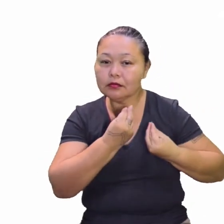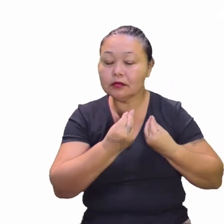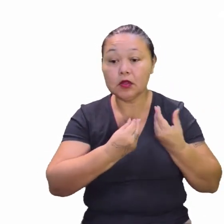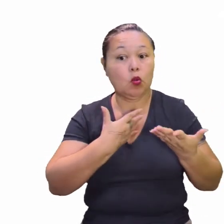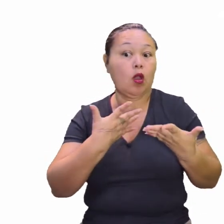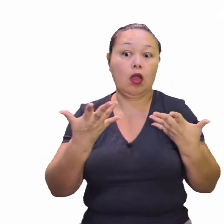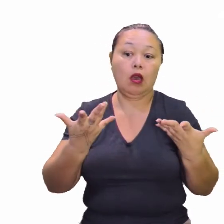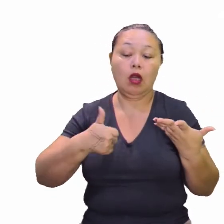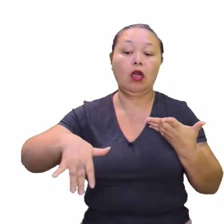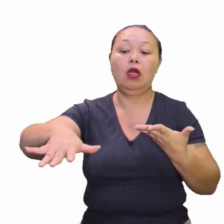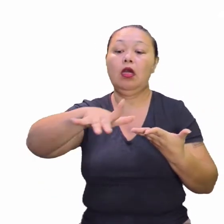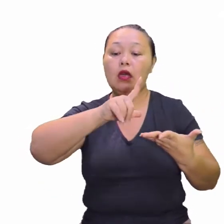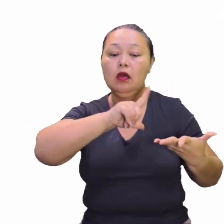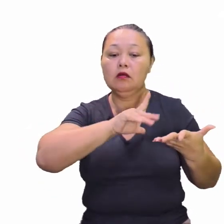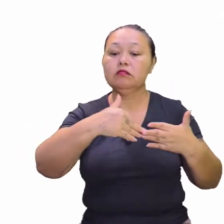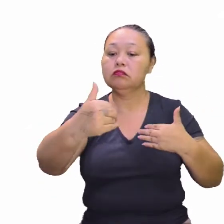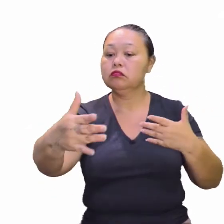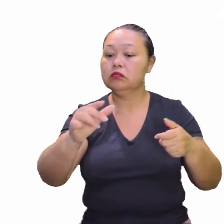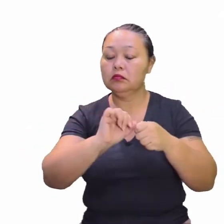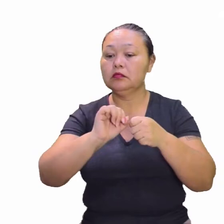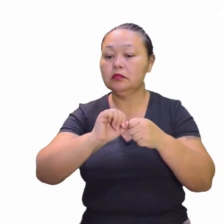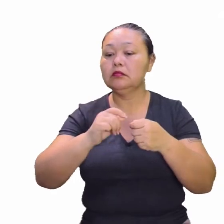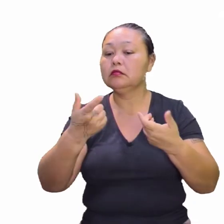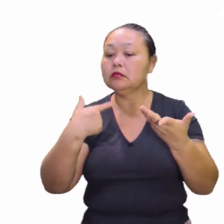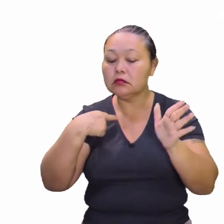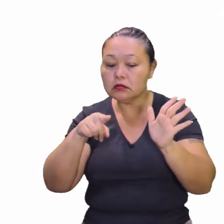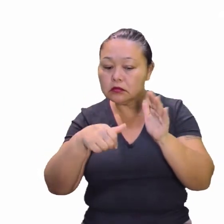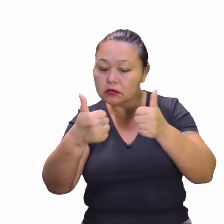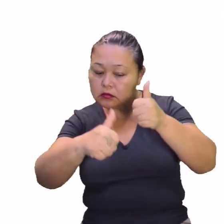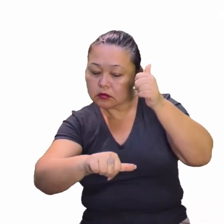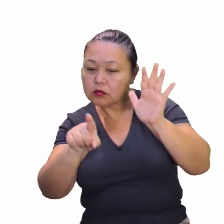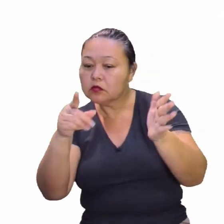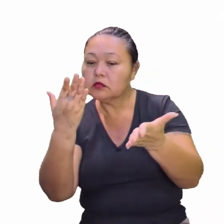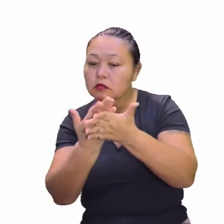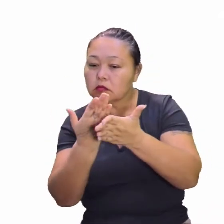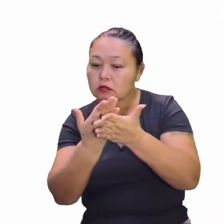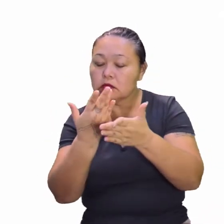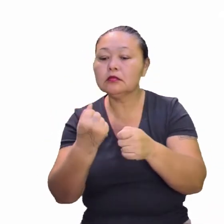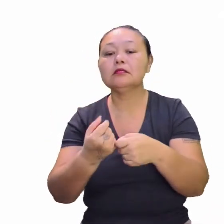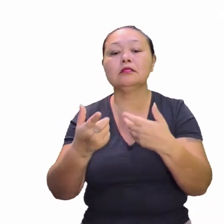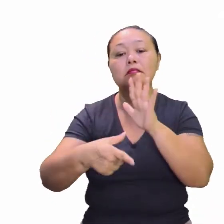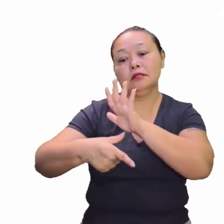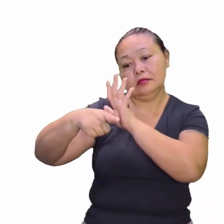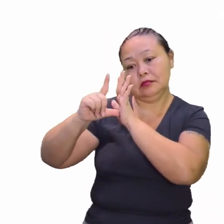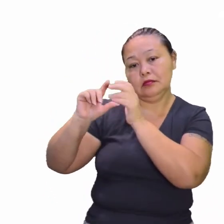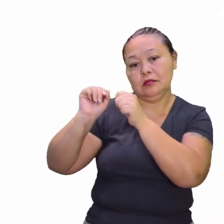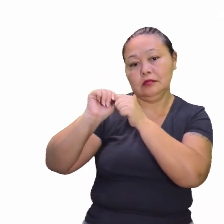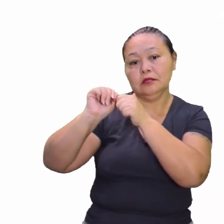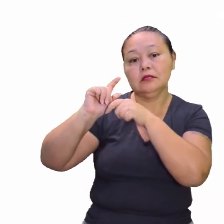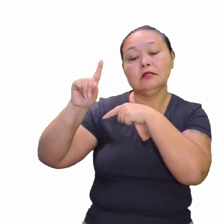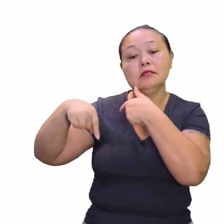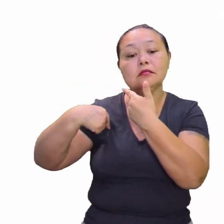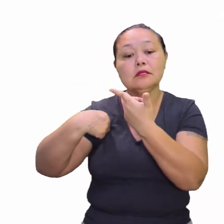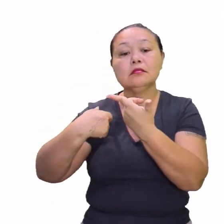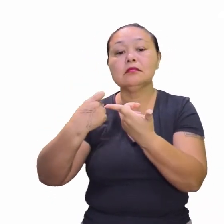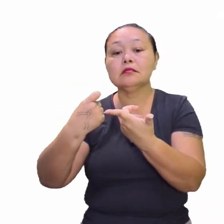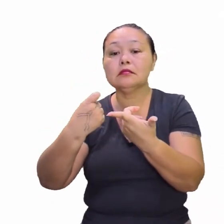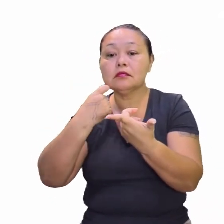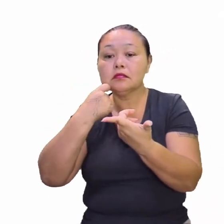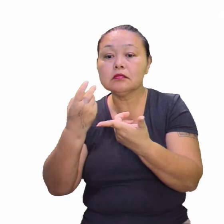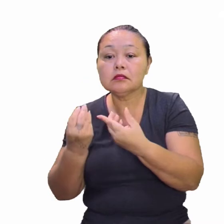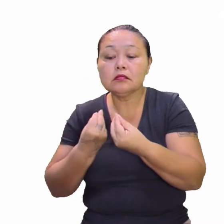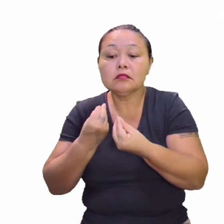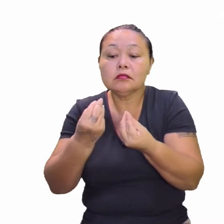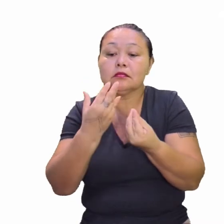né, qualquer área que vai produzir o peixe precisa de todo um estudo. Então, consistia com alimento natural para os